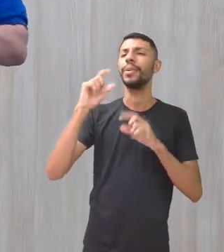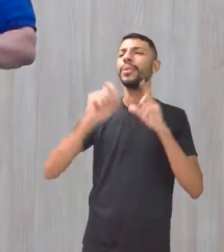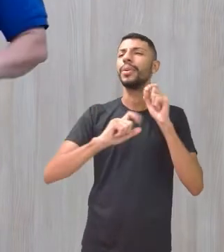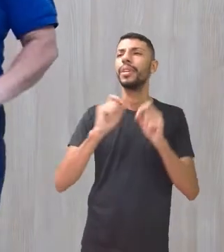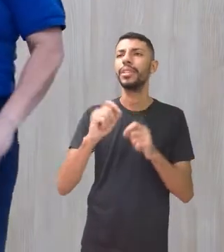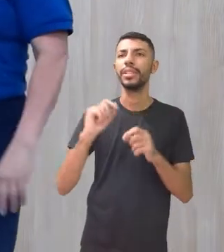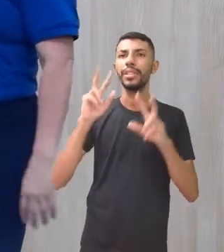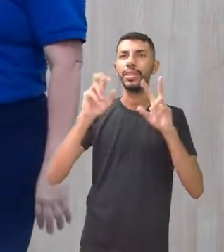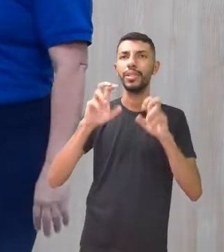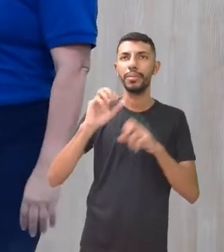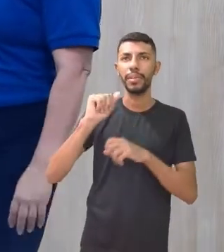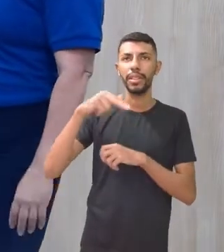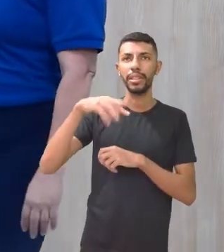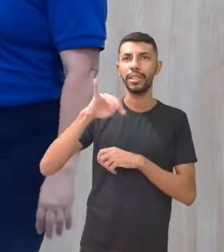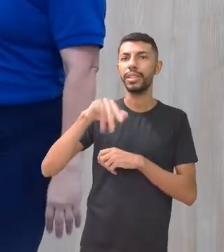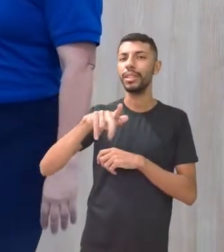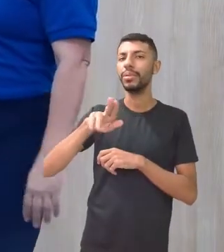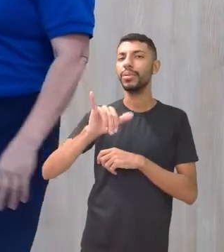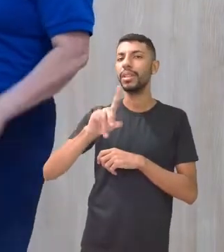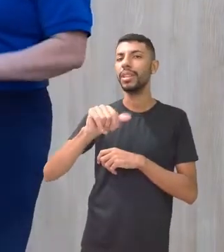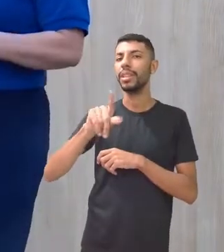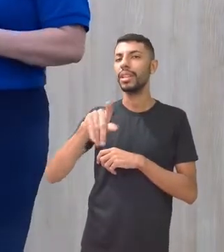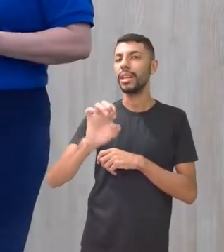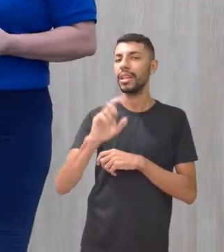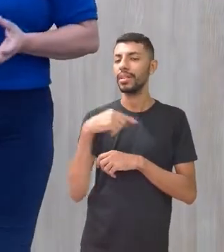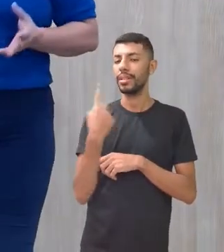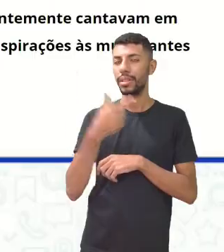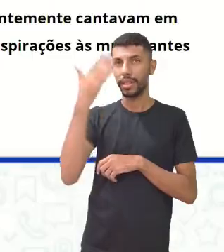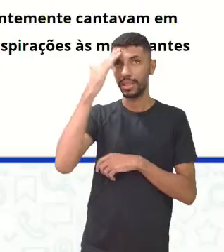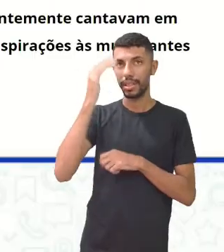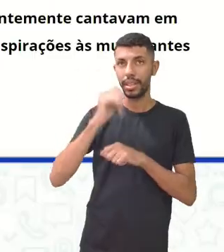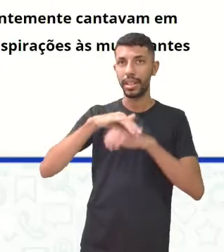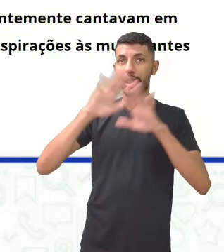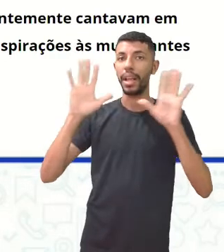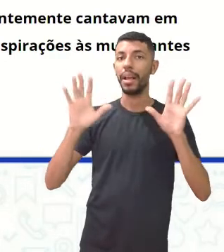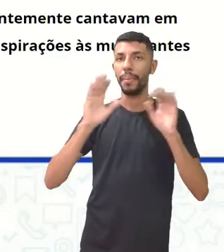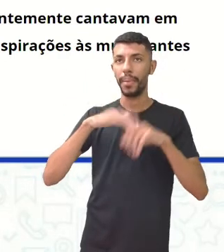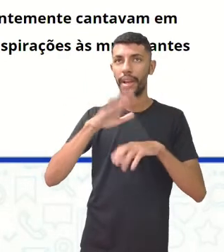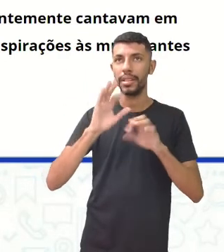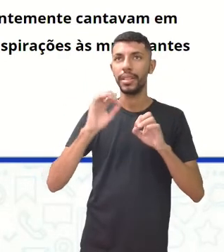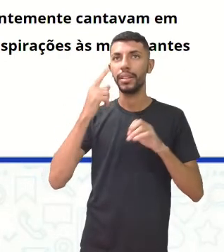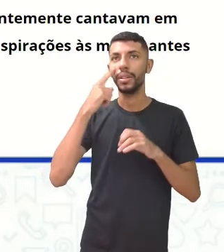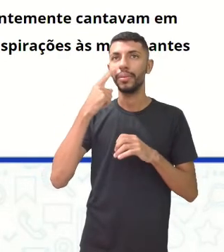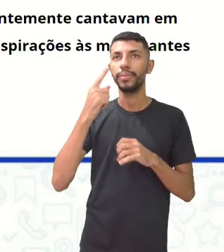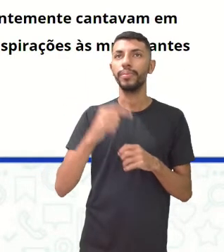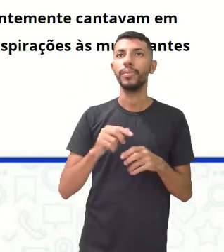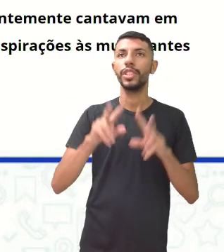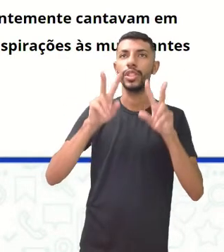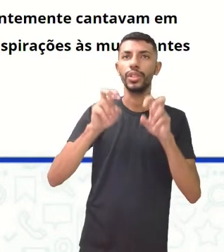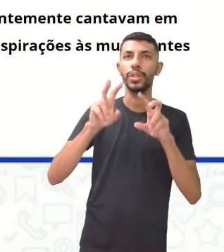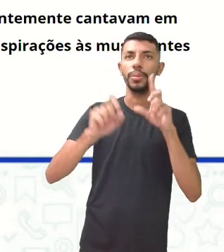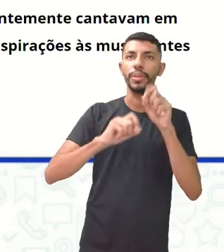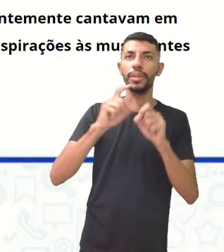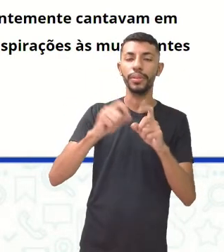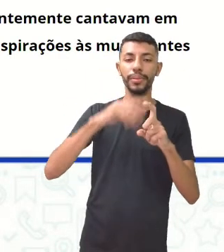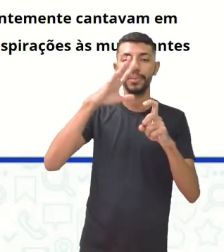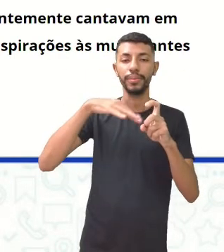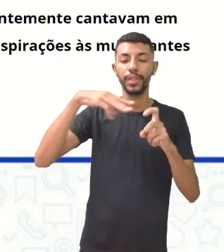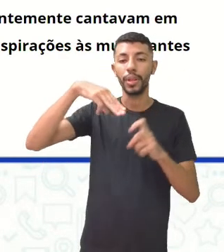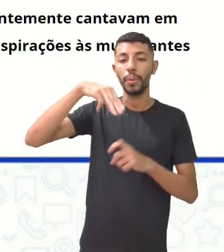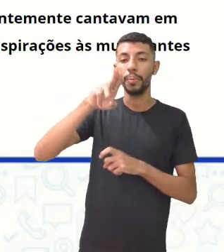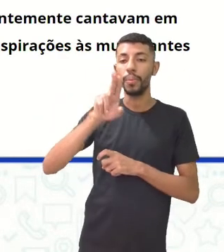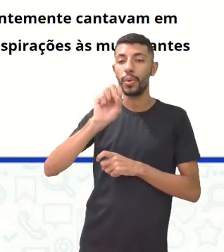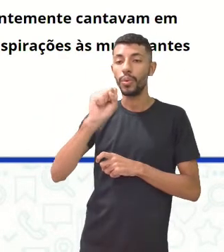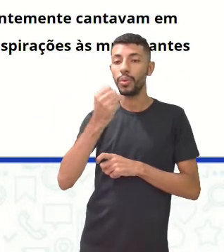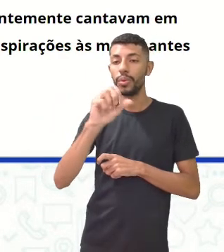um pouquinho mais. Então, o mito das musas. A palavra música é uma palavra